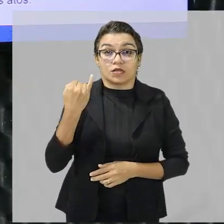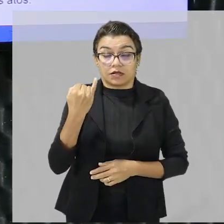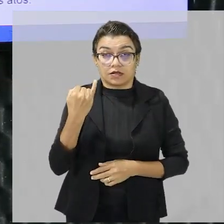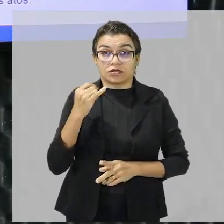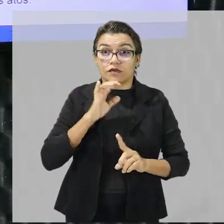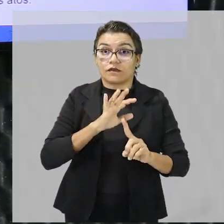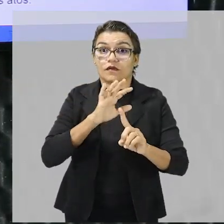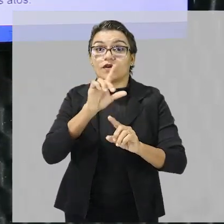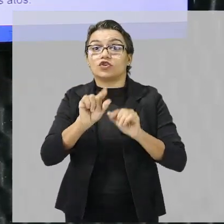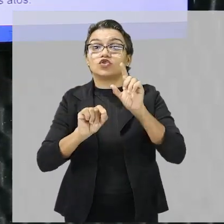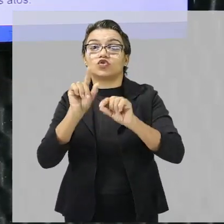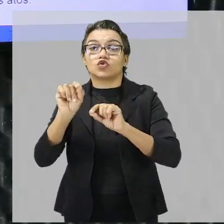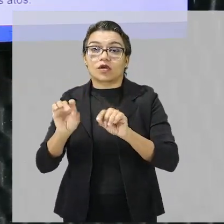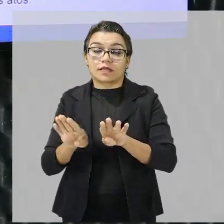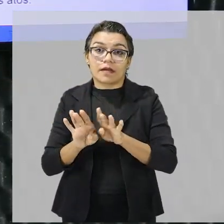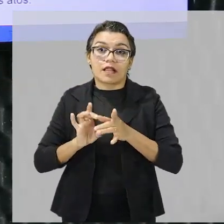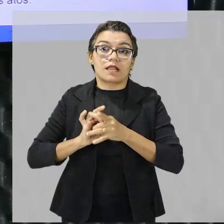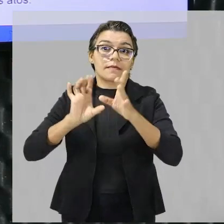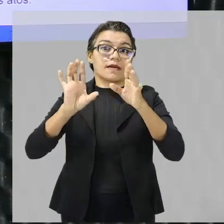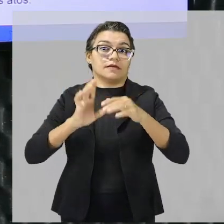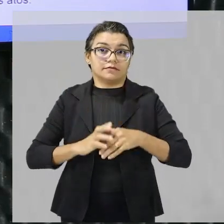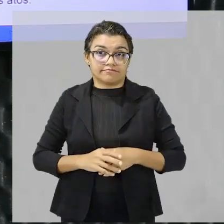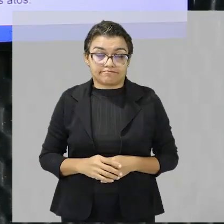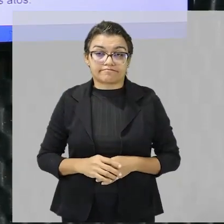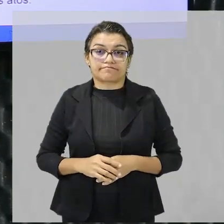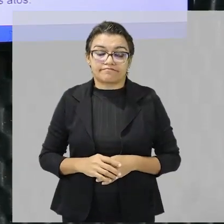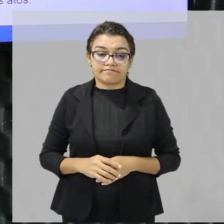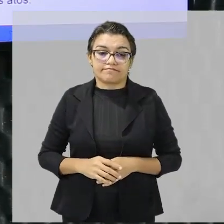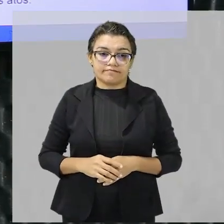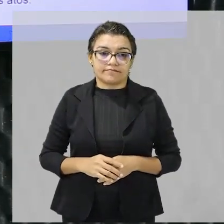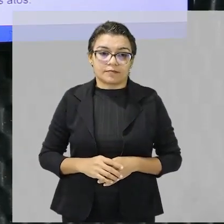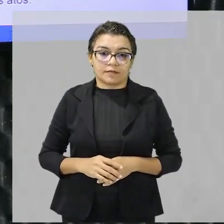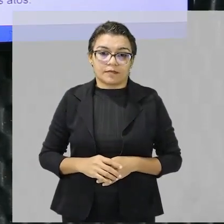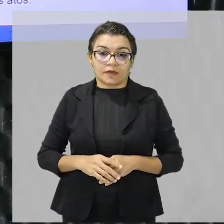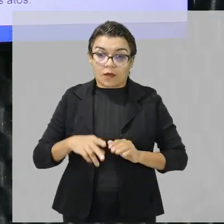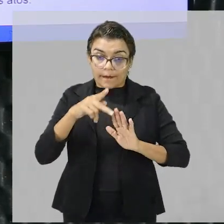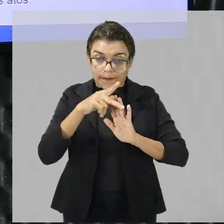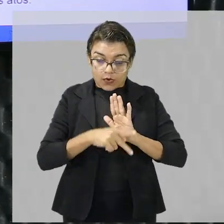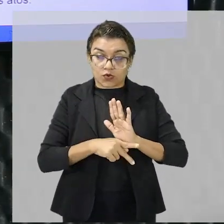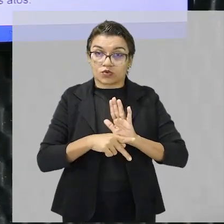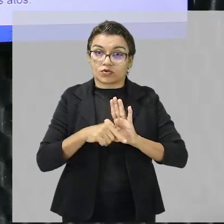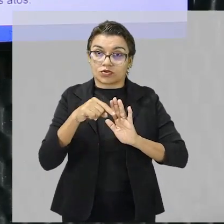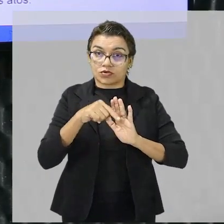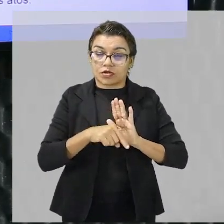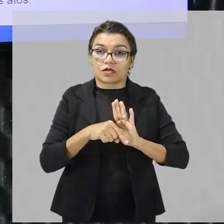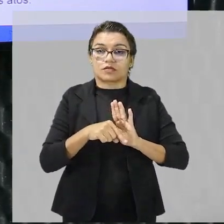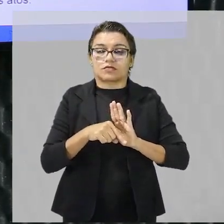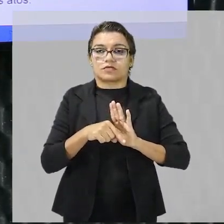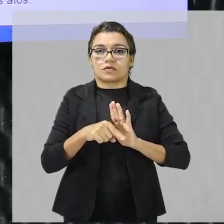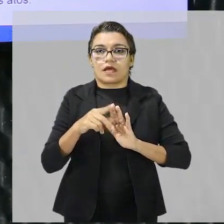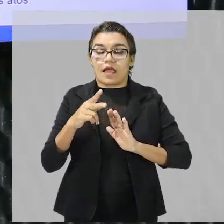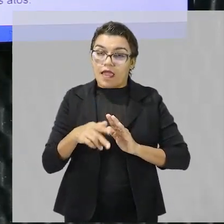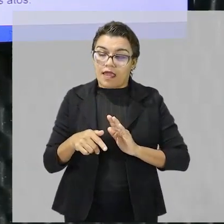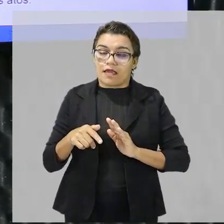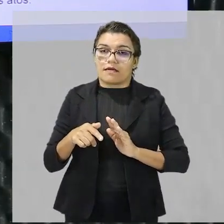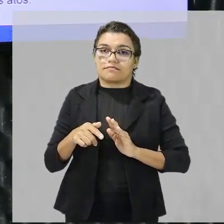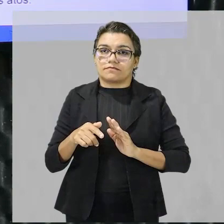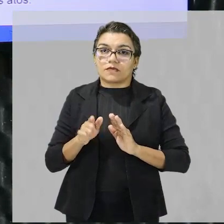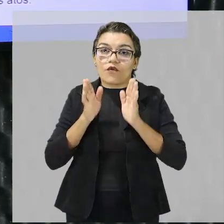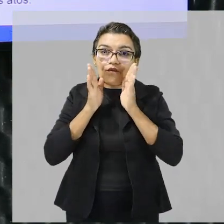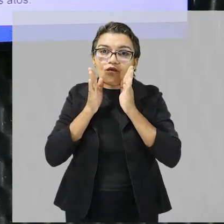e da liberdade. Olha só, o projeto, projetar, o jogar para